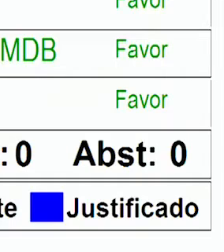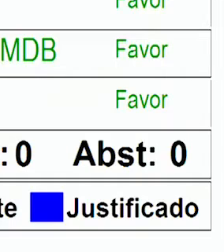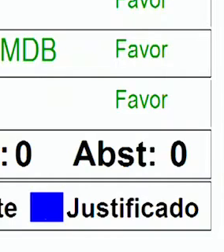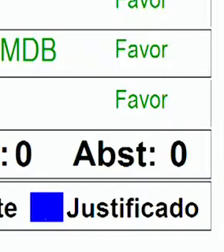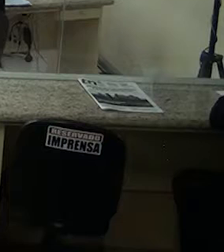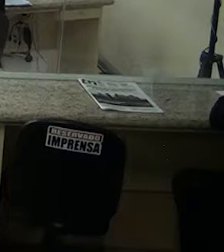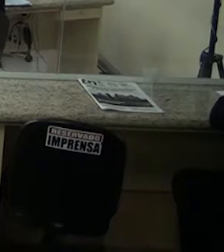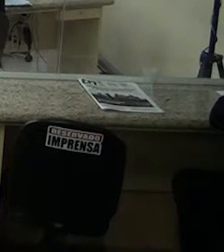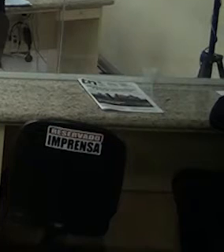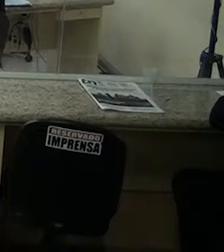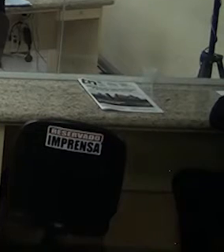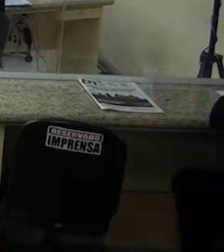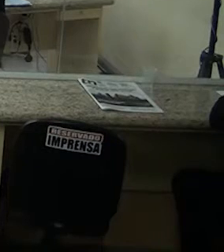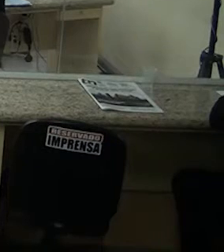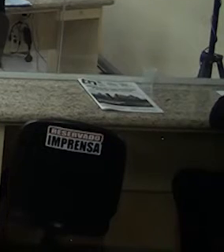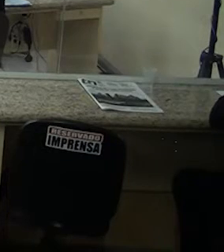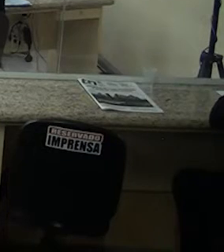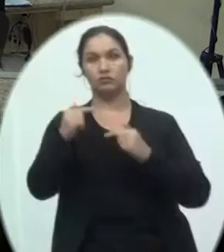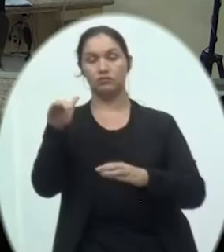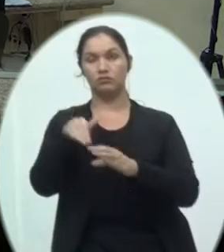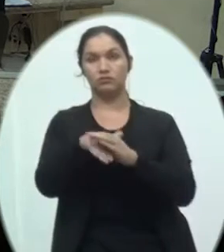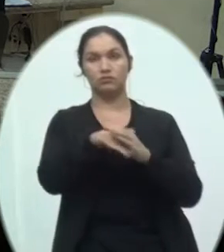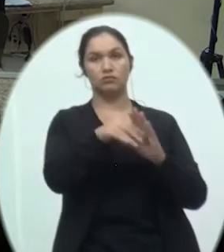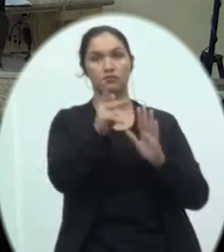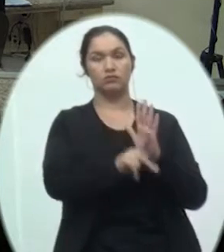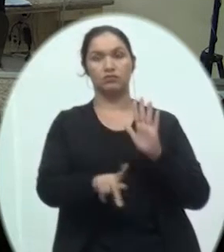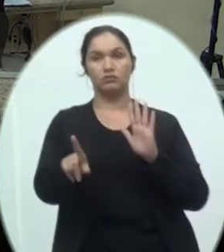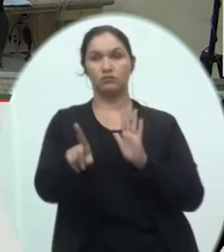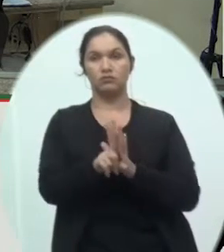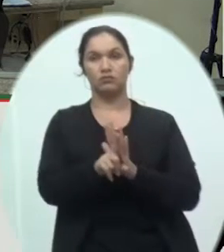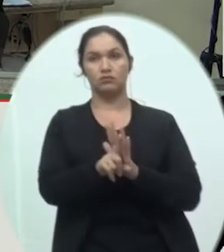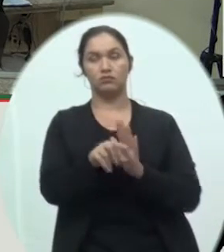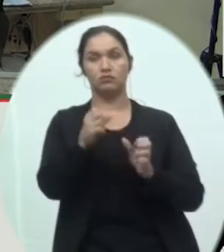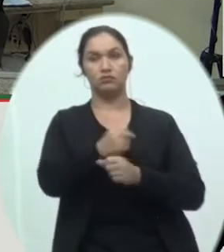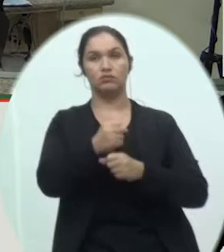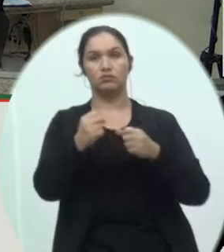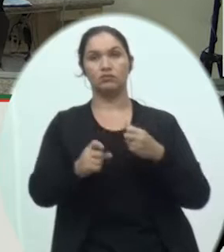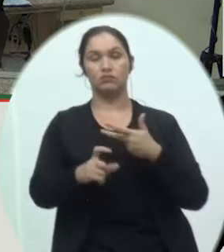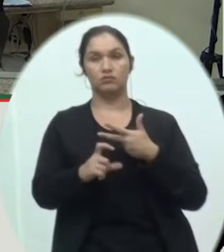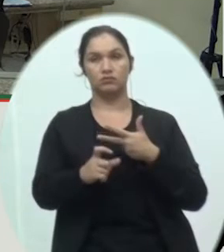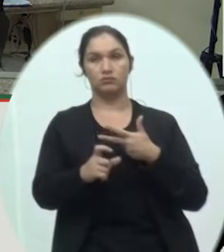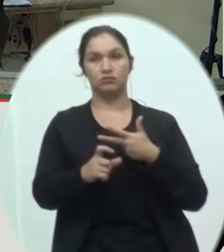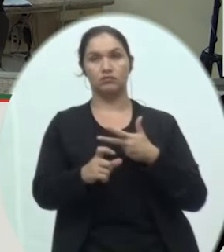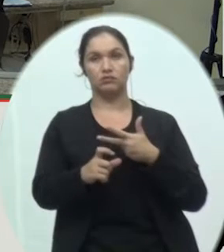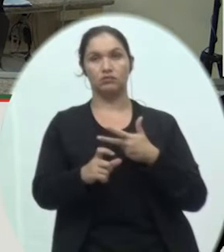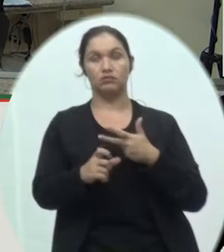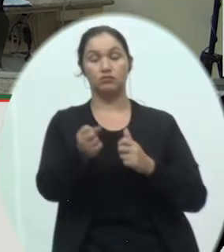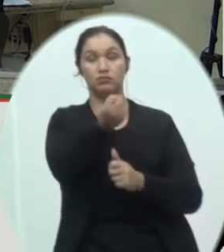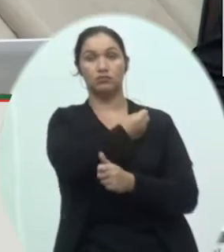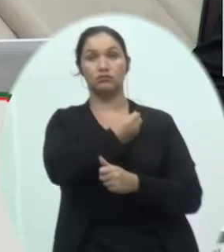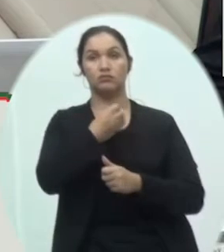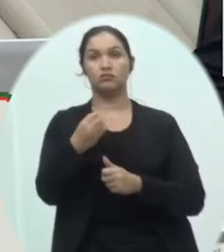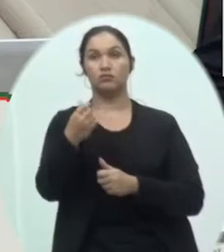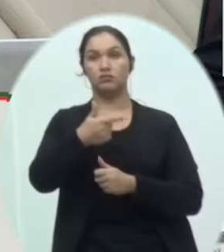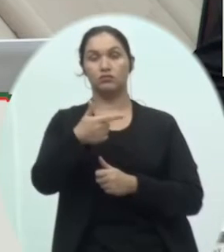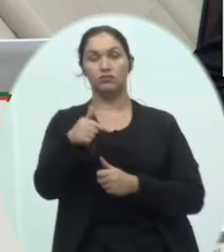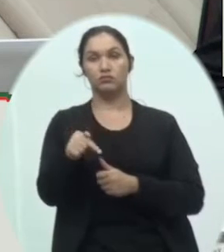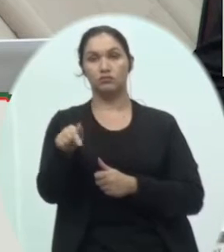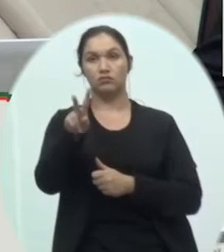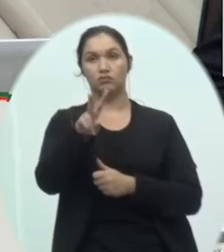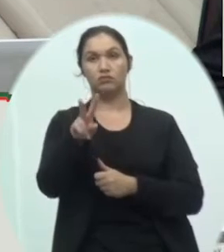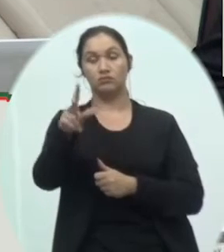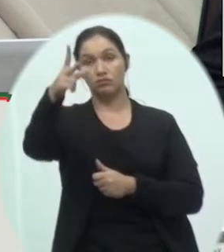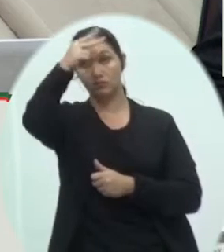Em única discussão e votação, o projeto de lei do Executivo, PE 027/19, encaminhado